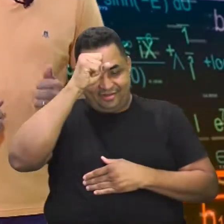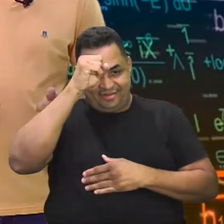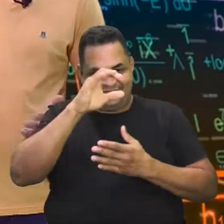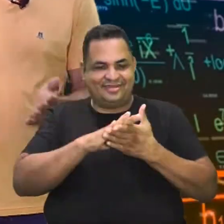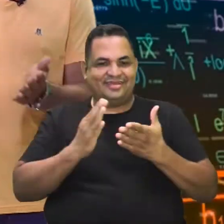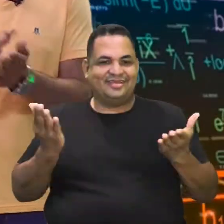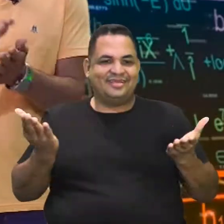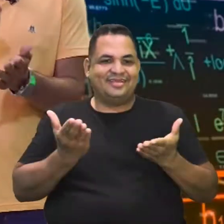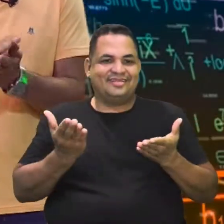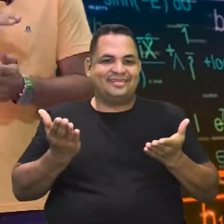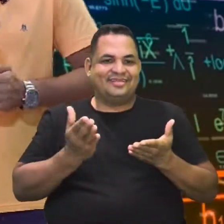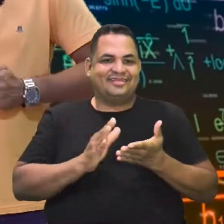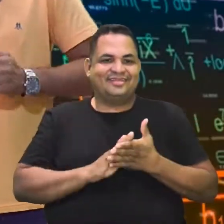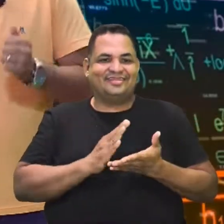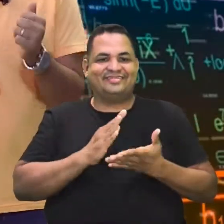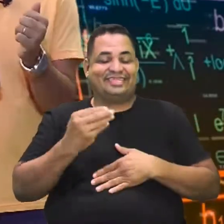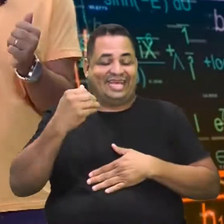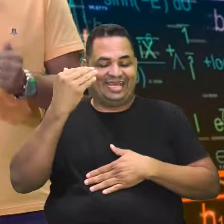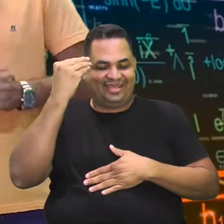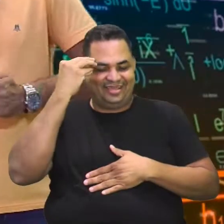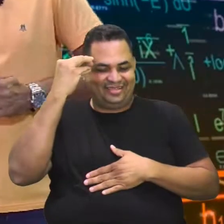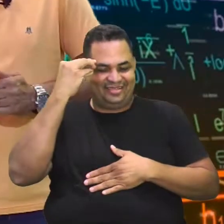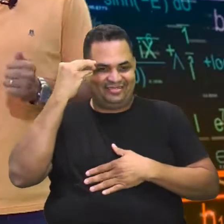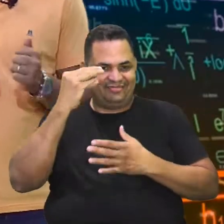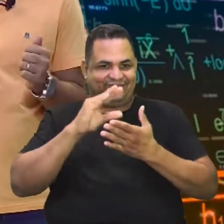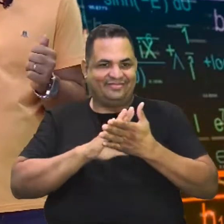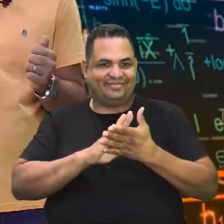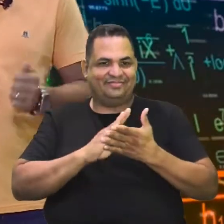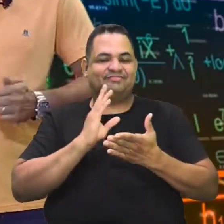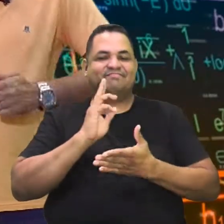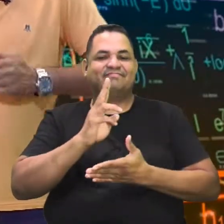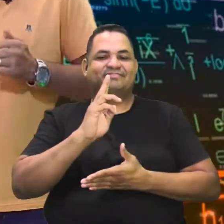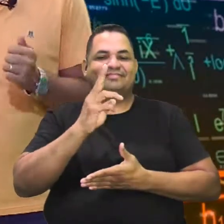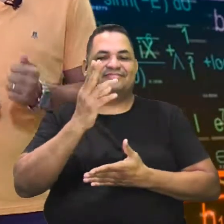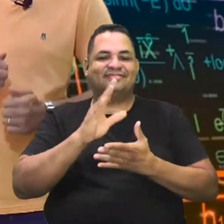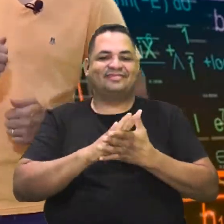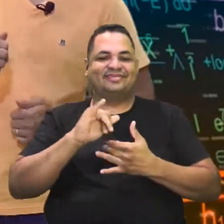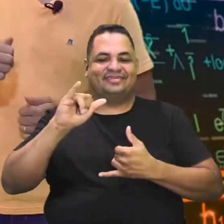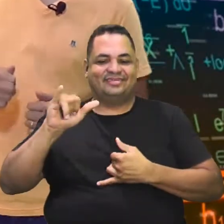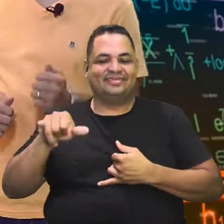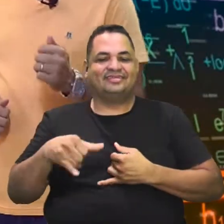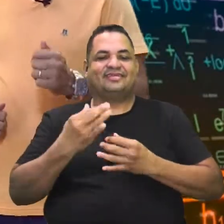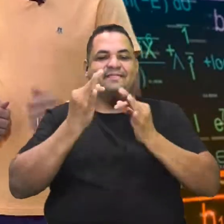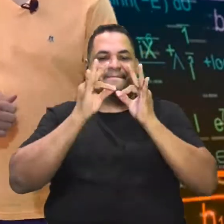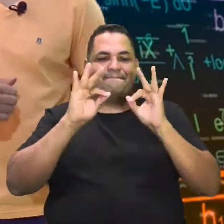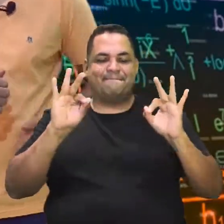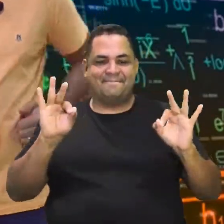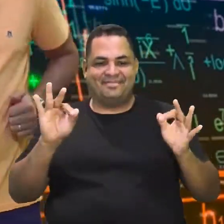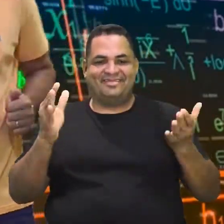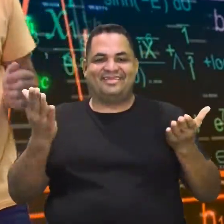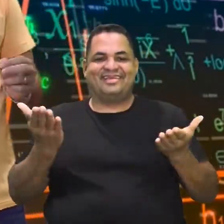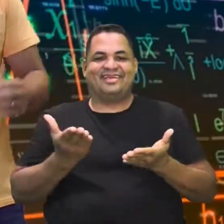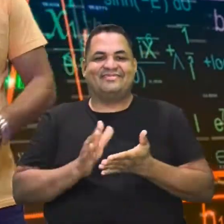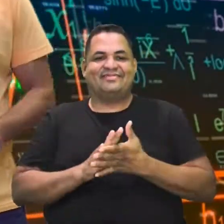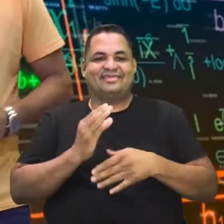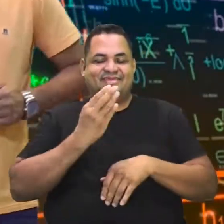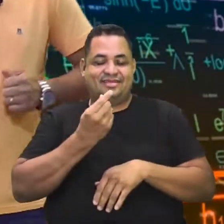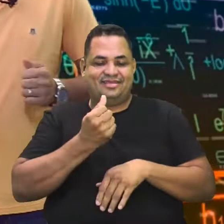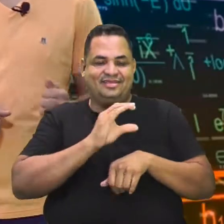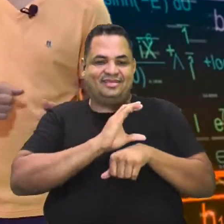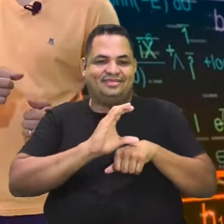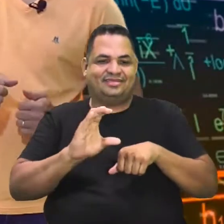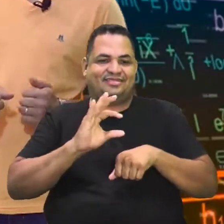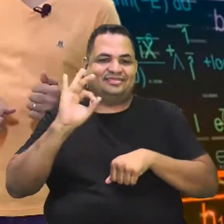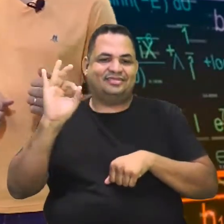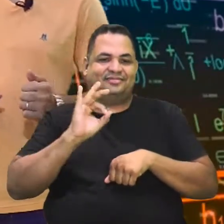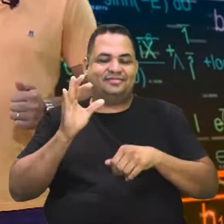mente. Agora, pra memorizar isso pra sempre, juro simples é assim.